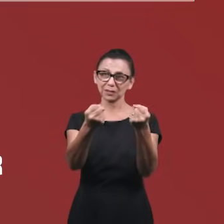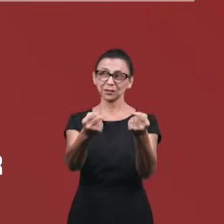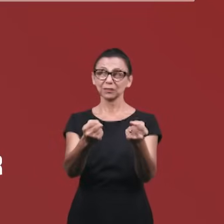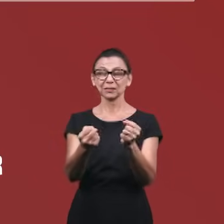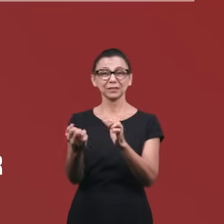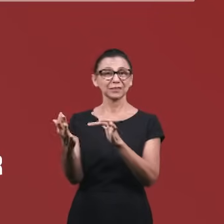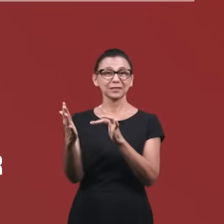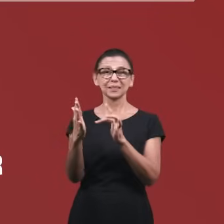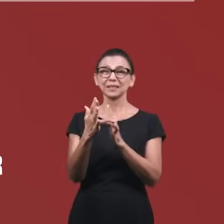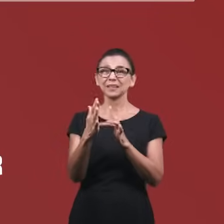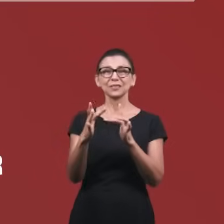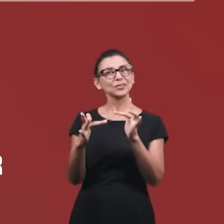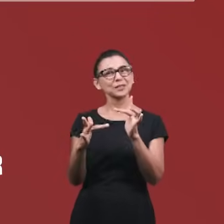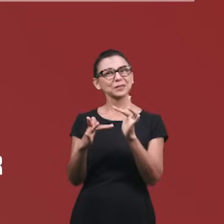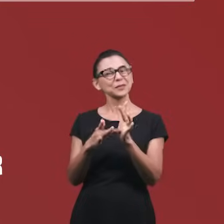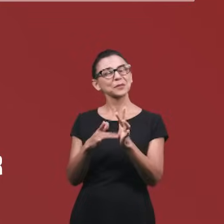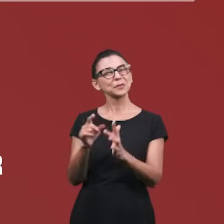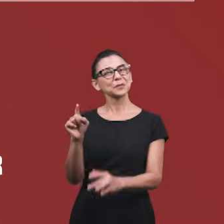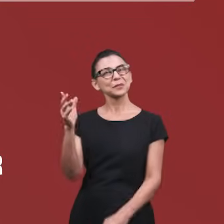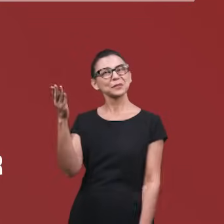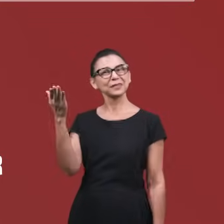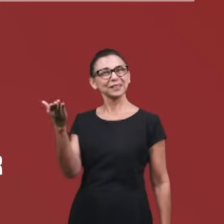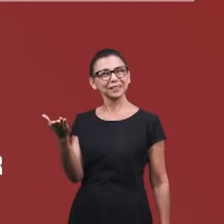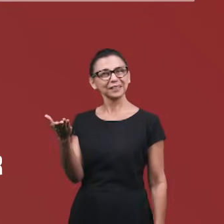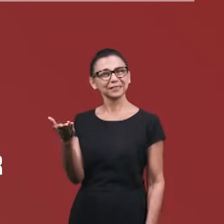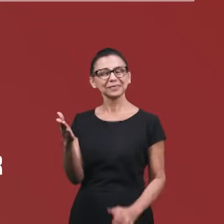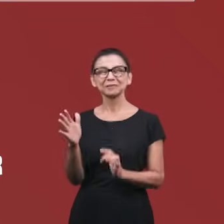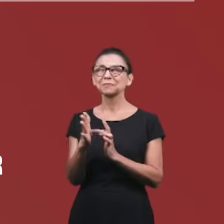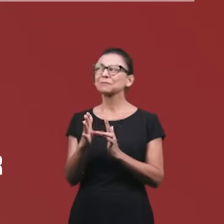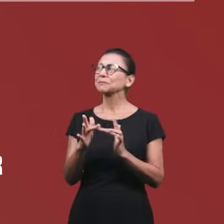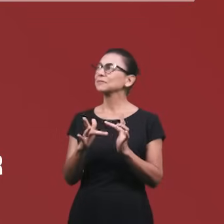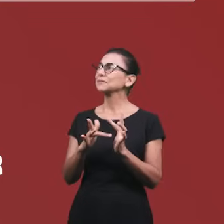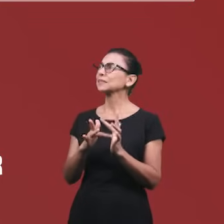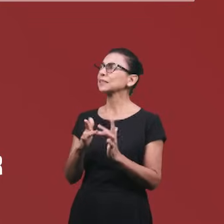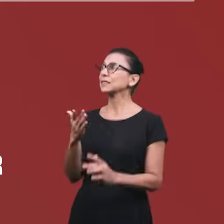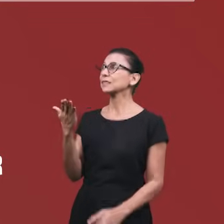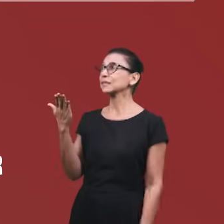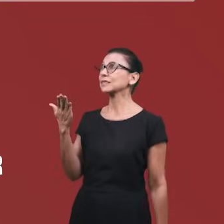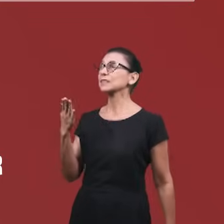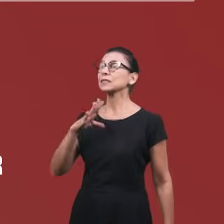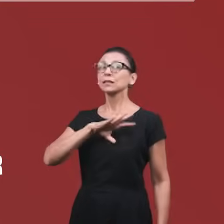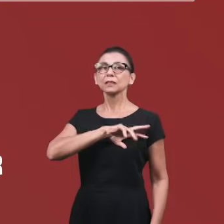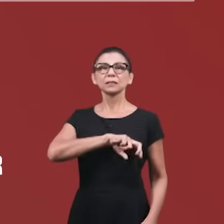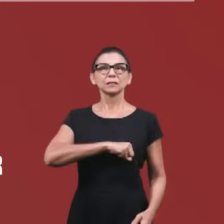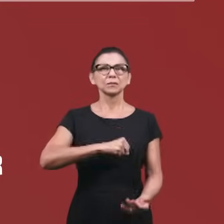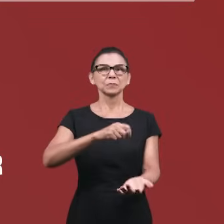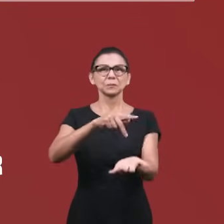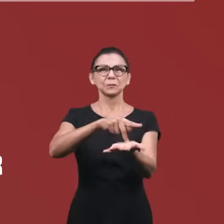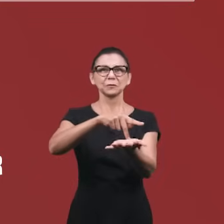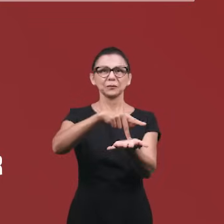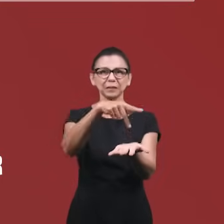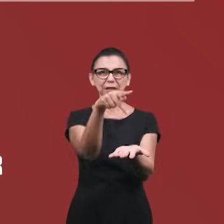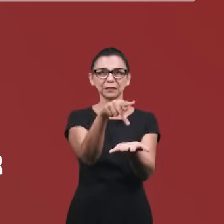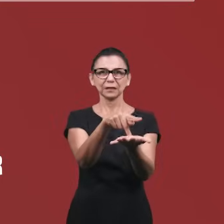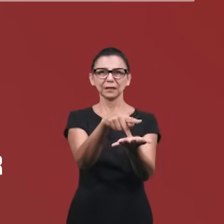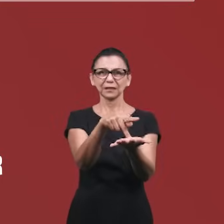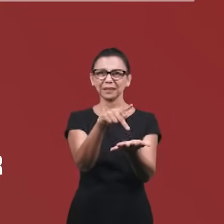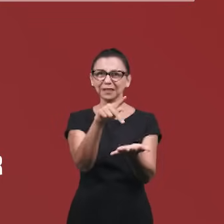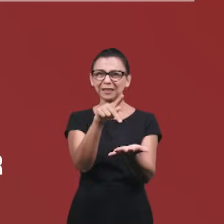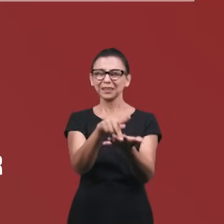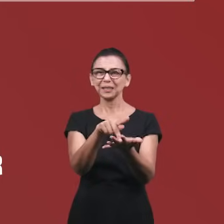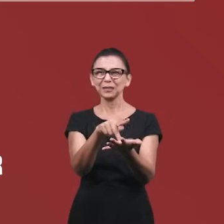Jesus Ele é Jesus Ele é Jesus Ele é Jesus o amor